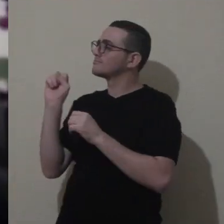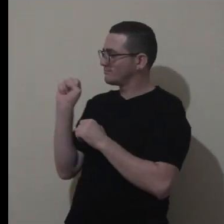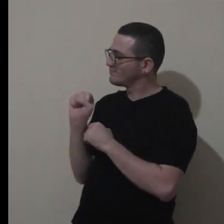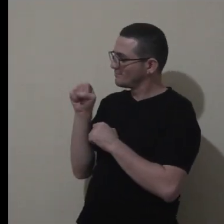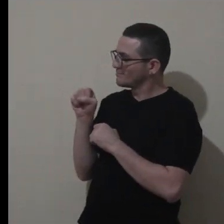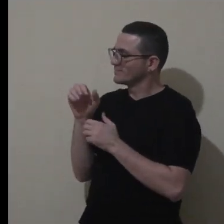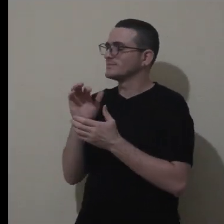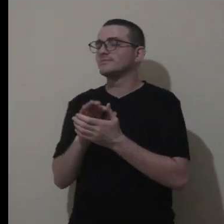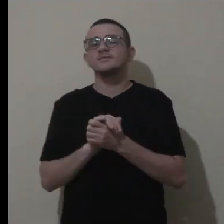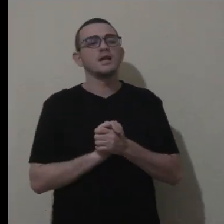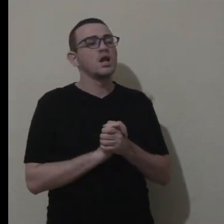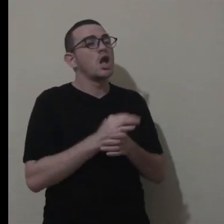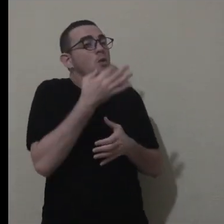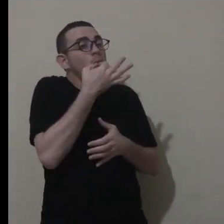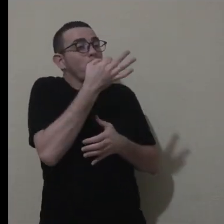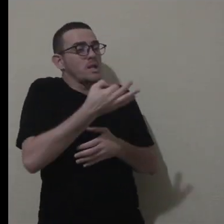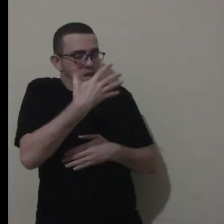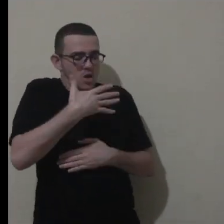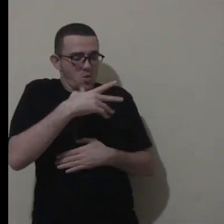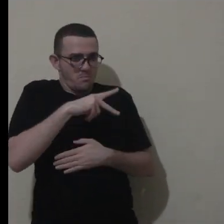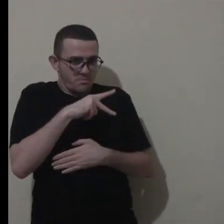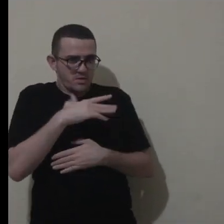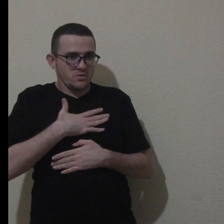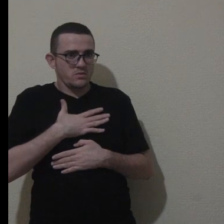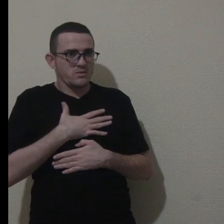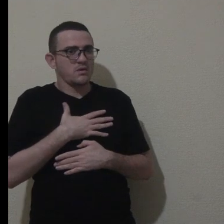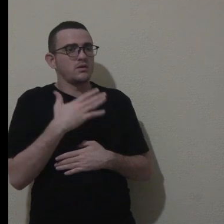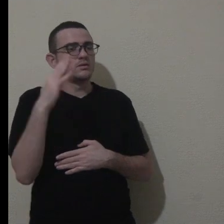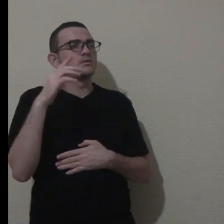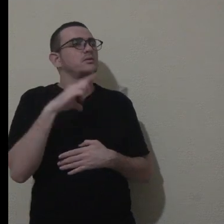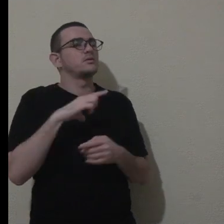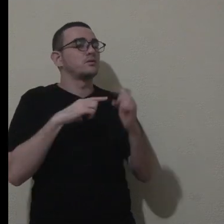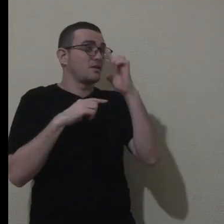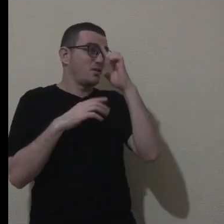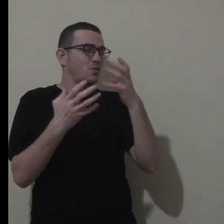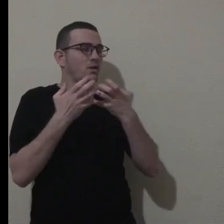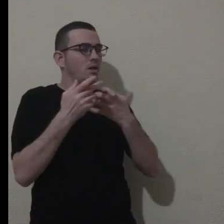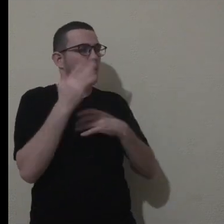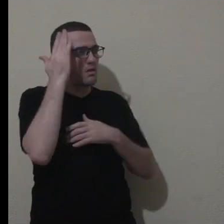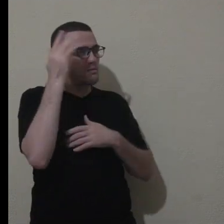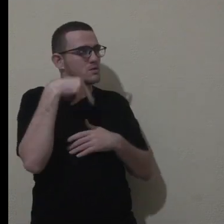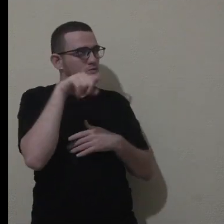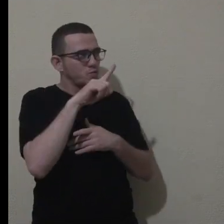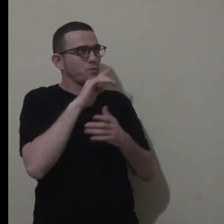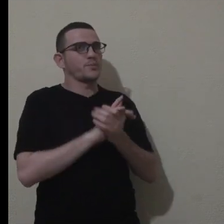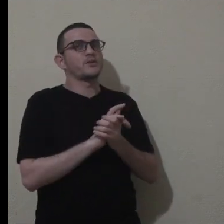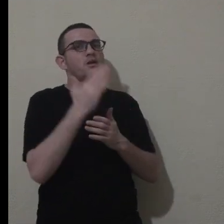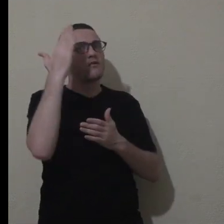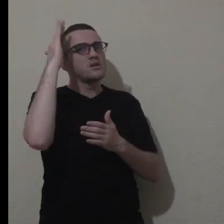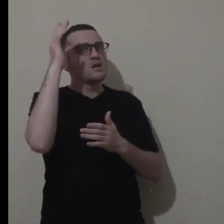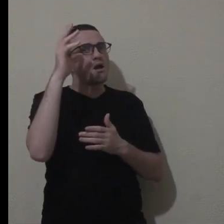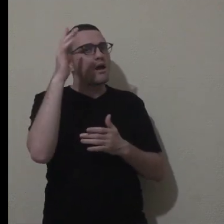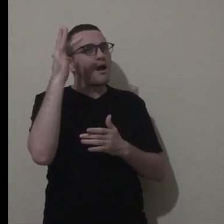lá. É uma opinião que eu tenho e que, não sei, eu gostaria de saber a opinião do senhor. O senhor acha